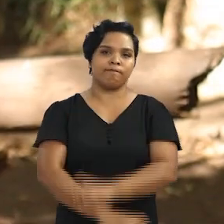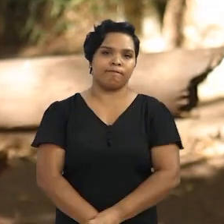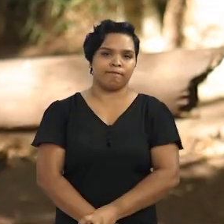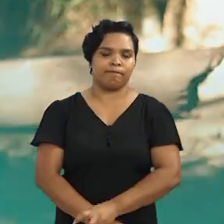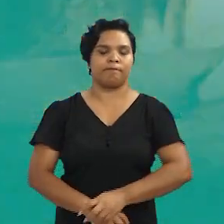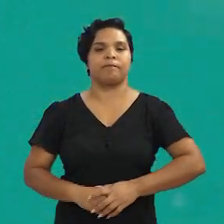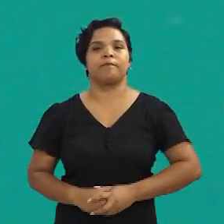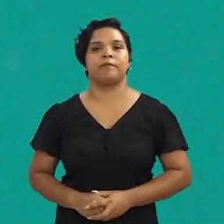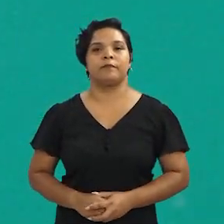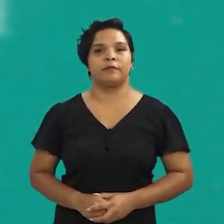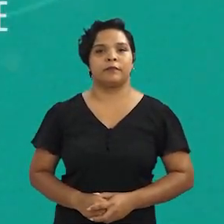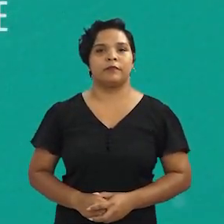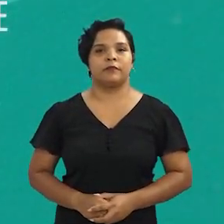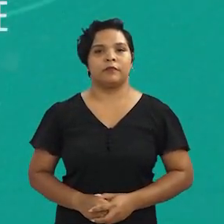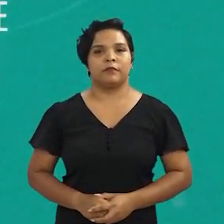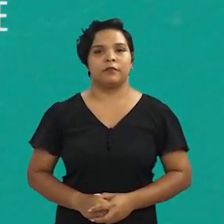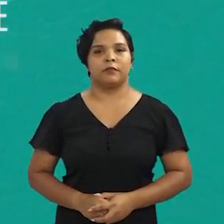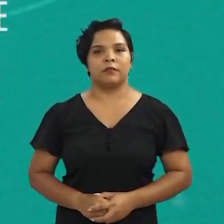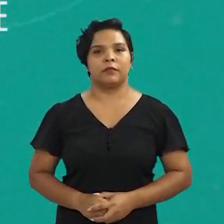cangacistas.